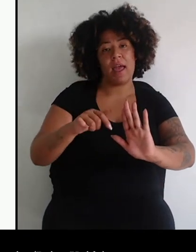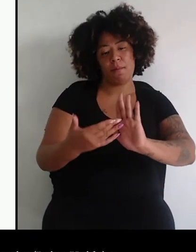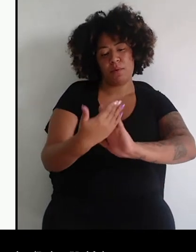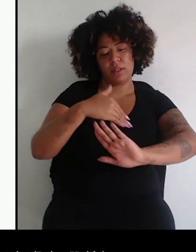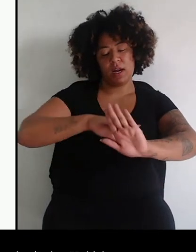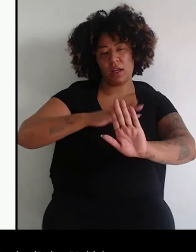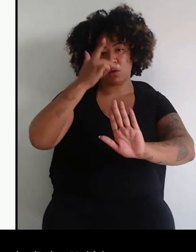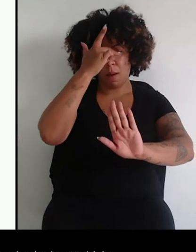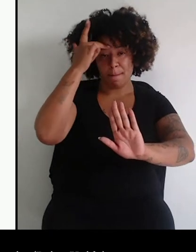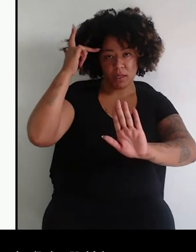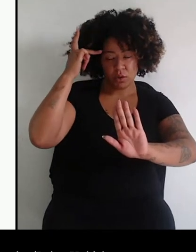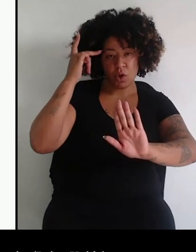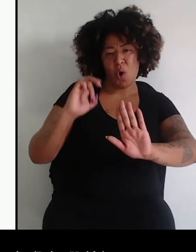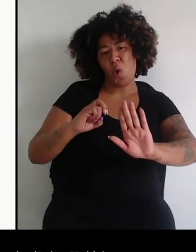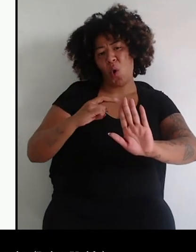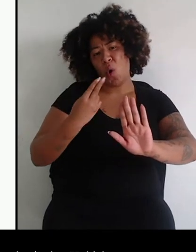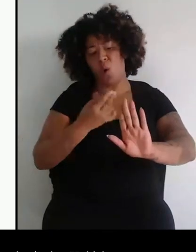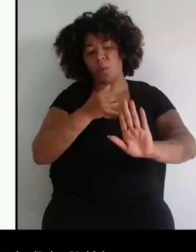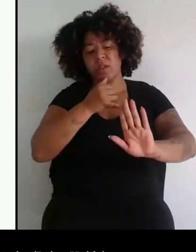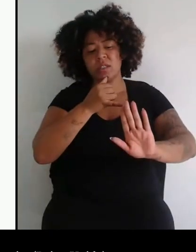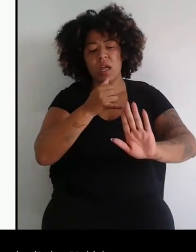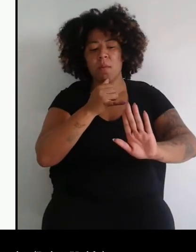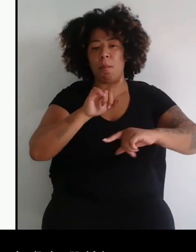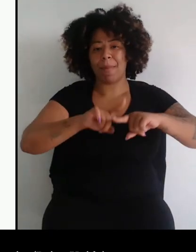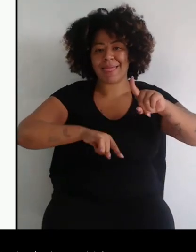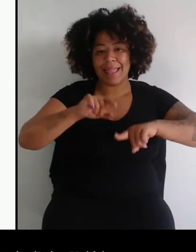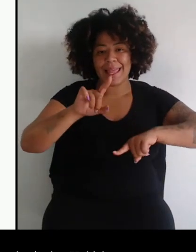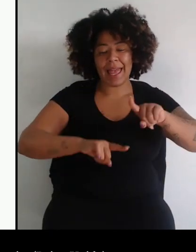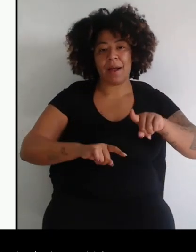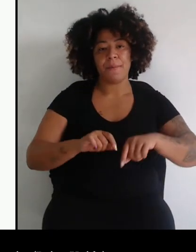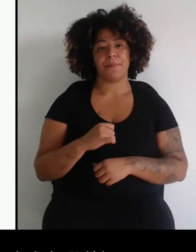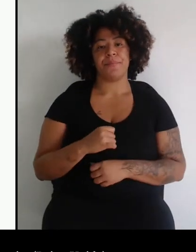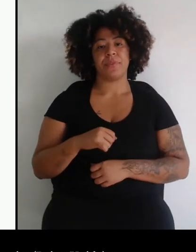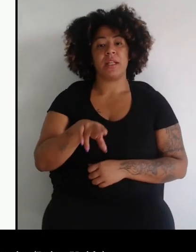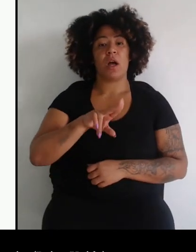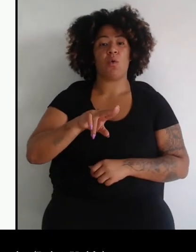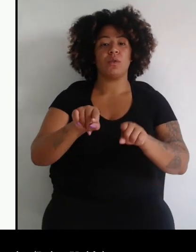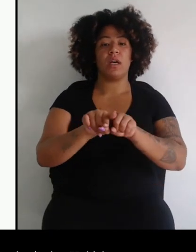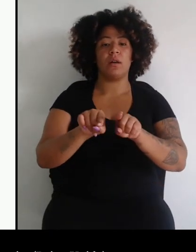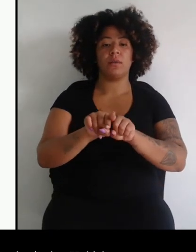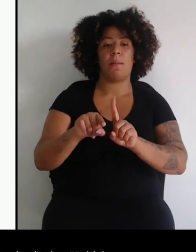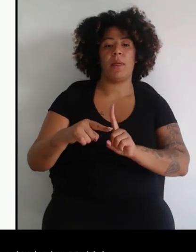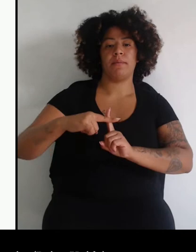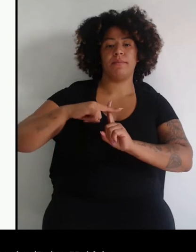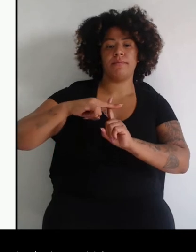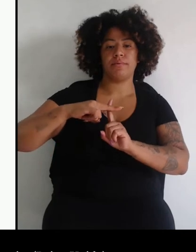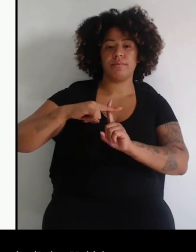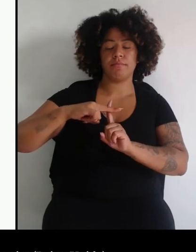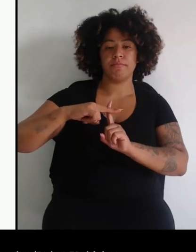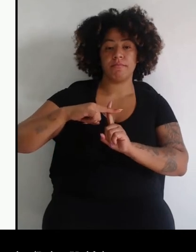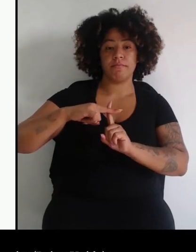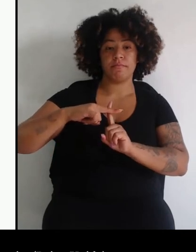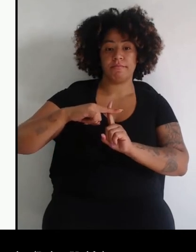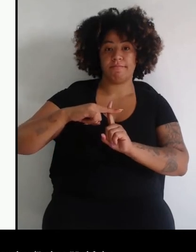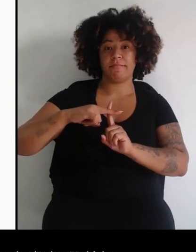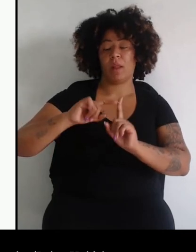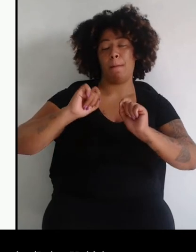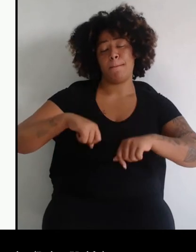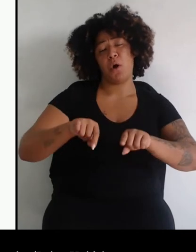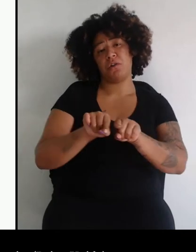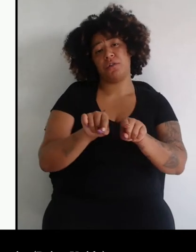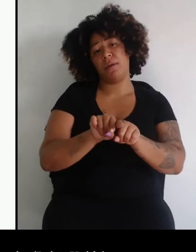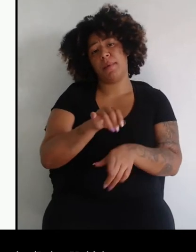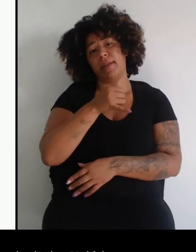de fato um imóvel e o crucifixo também seria aqui algo que poderia ser visto